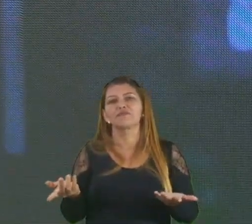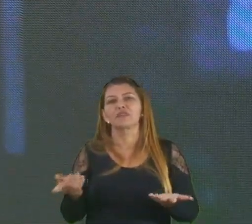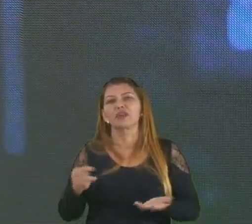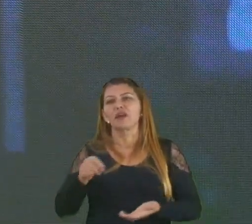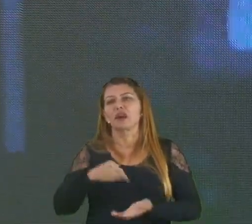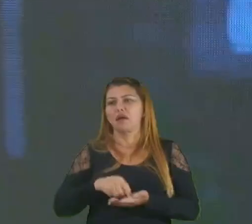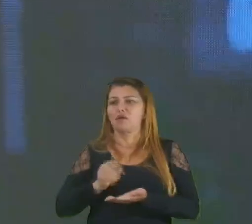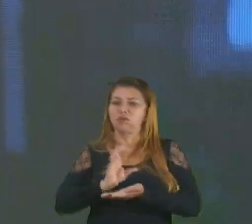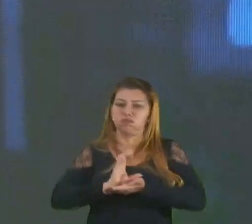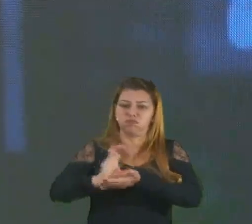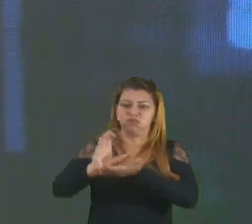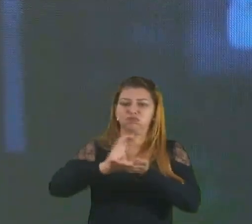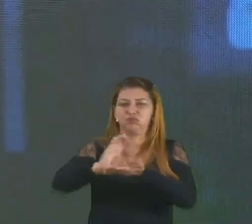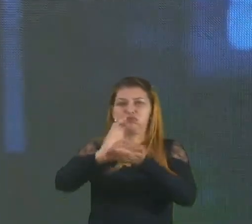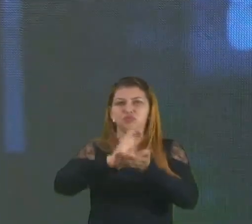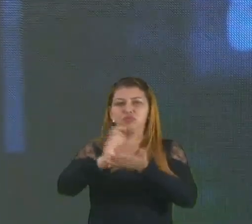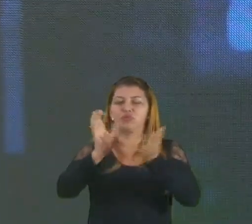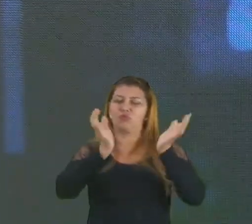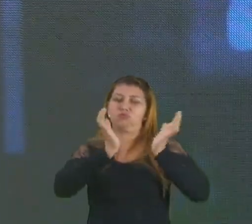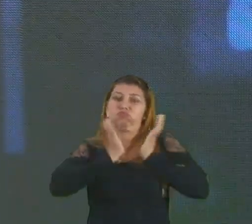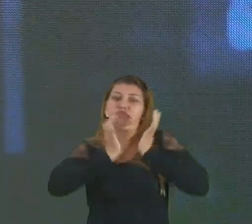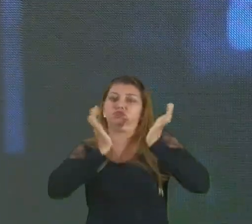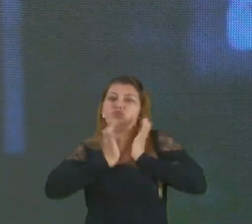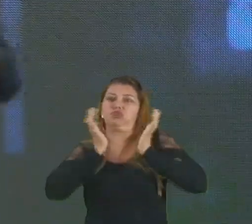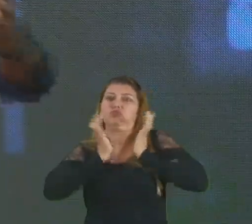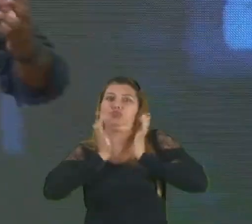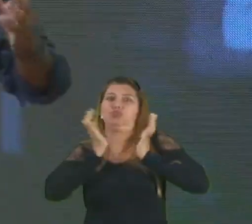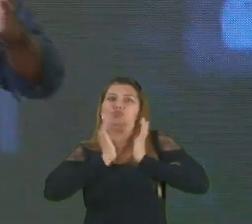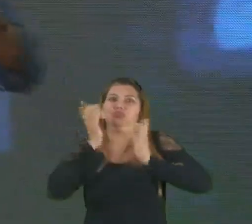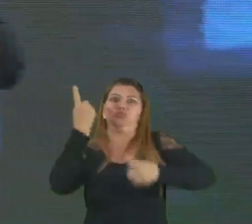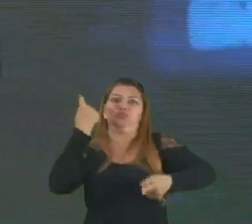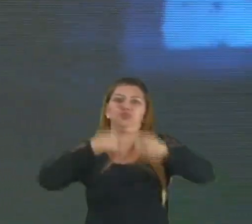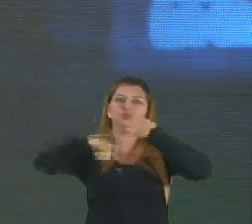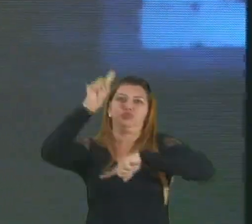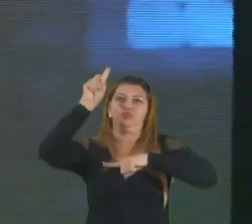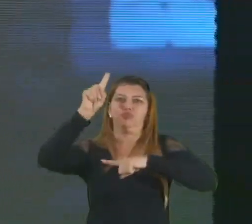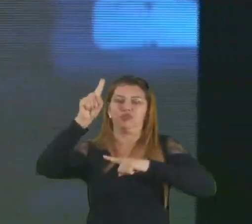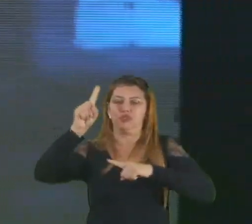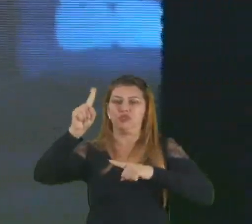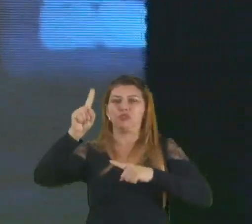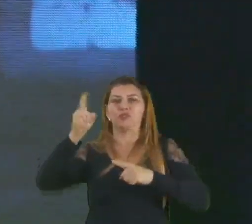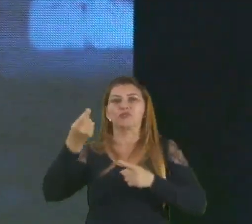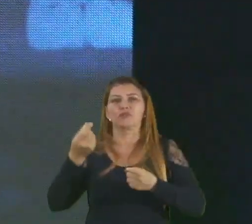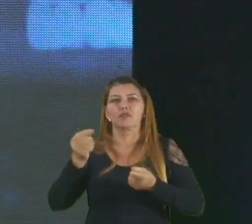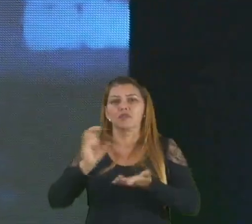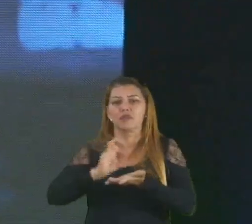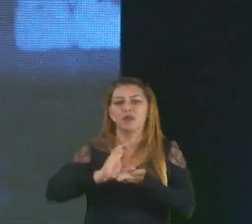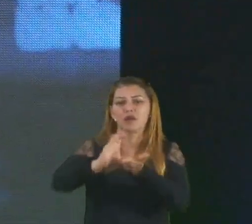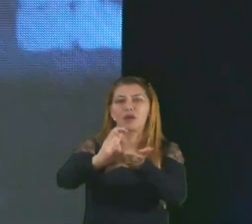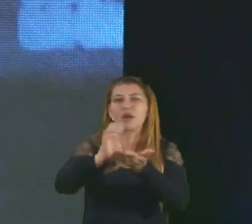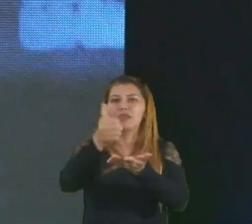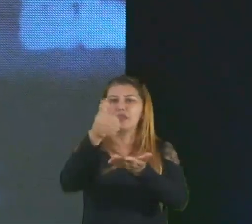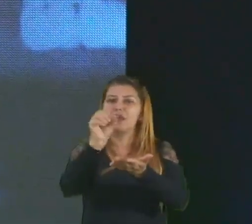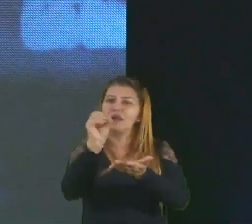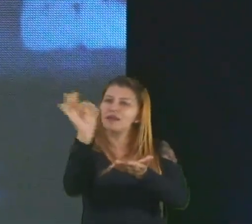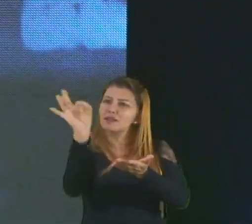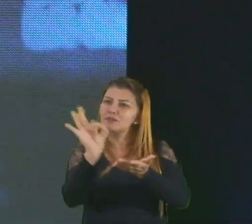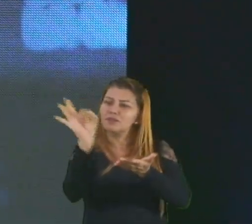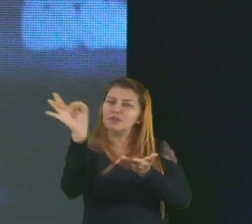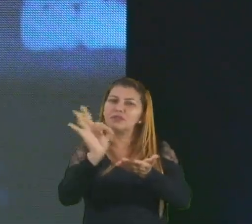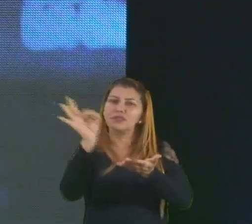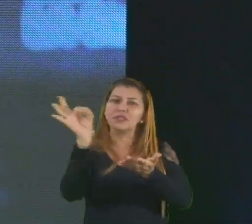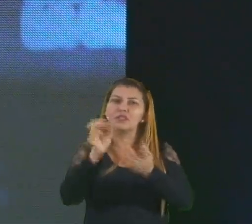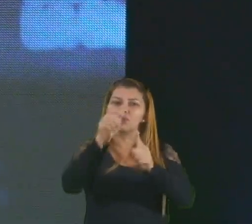existe. Branca de Neve não existe. Se alguém chegar para você e dizer, olha, você vai ter 10% de rendimento